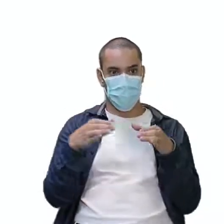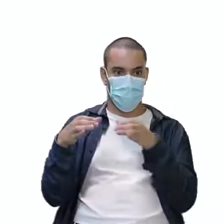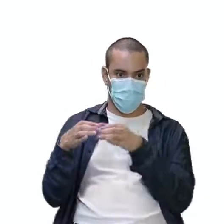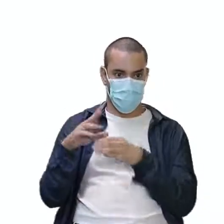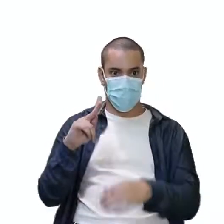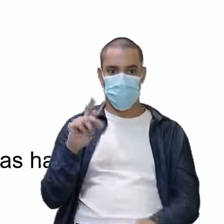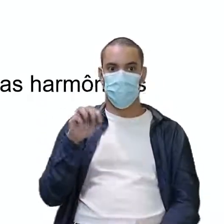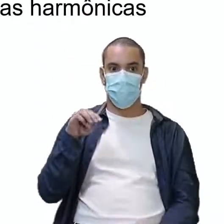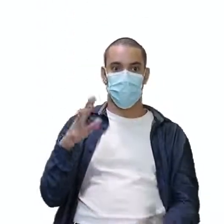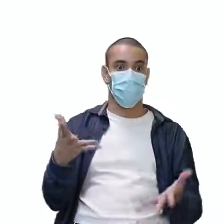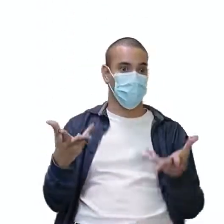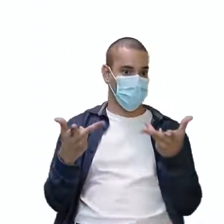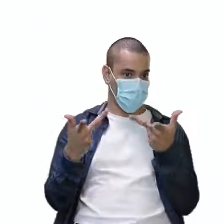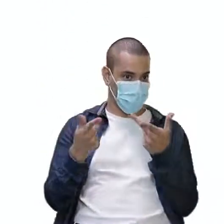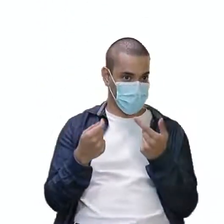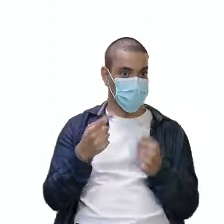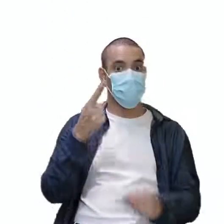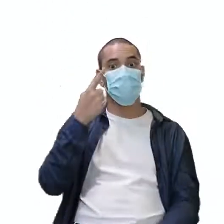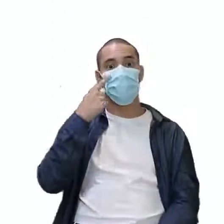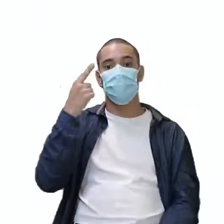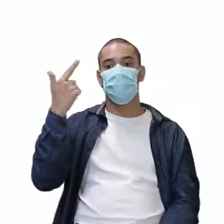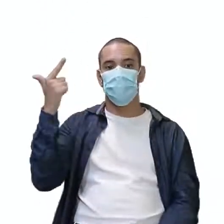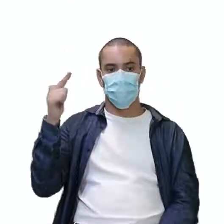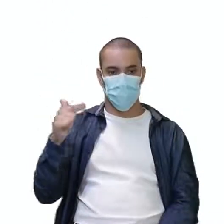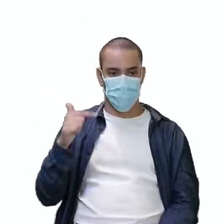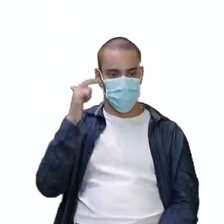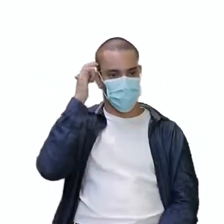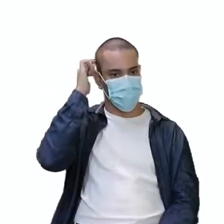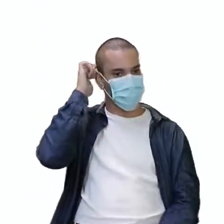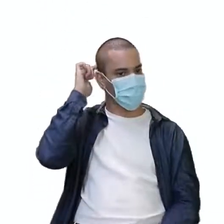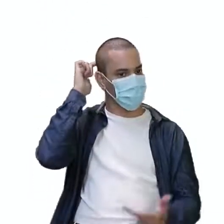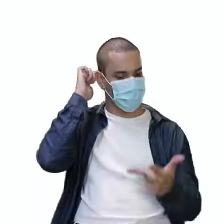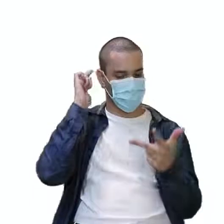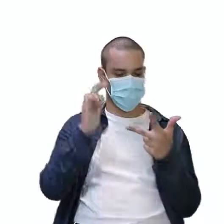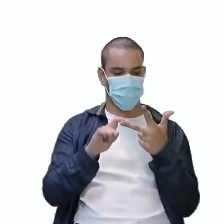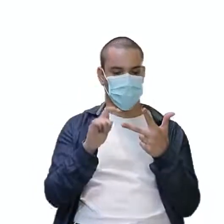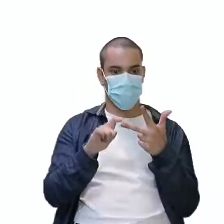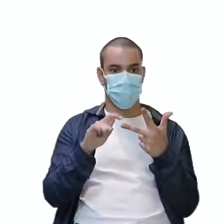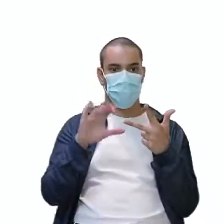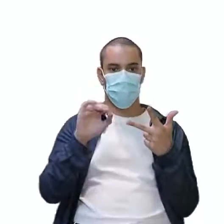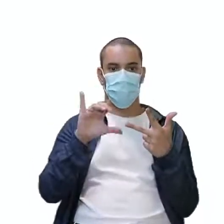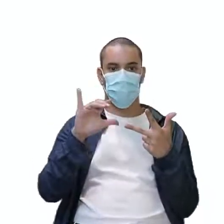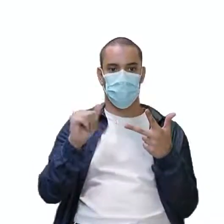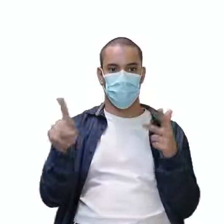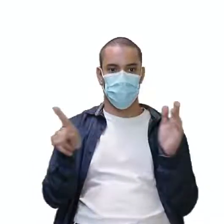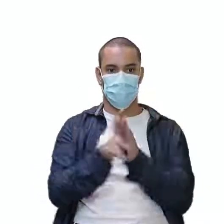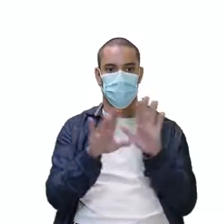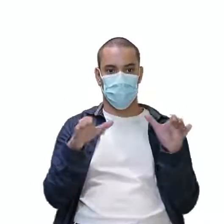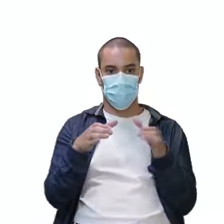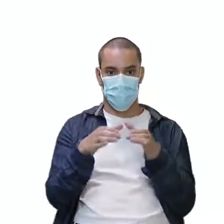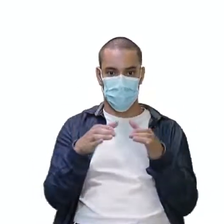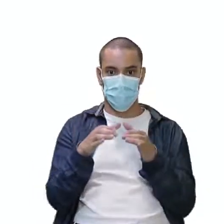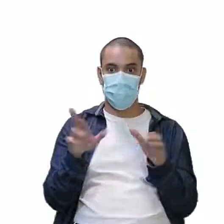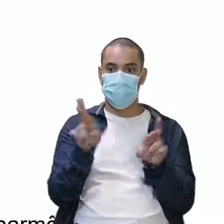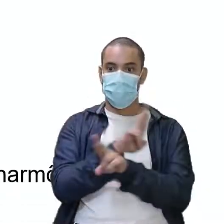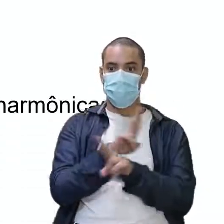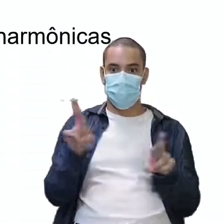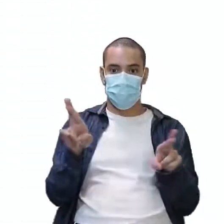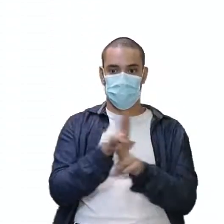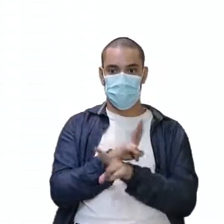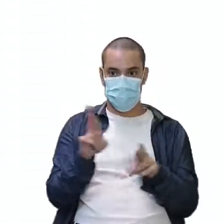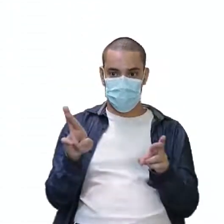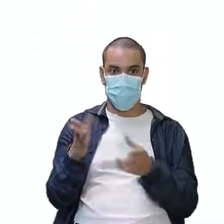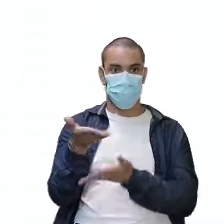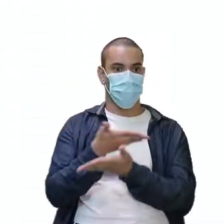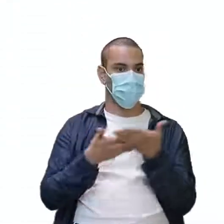forma harmônica. Mas vamos conhecer as demais? Colônia heteromorfa com relações interespecíficas